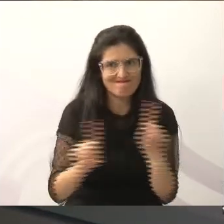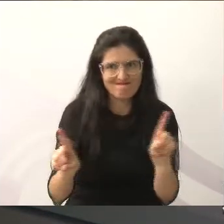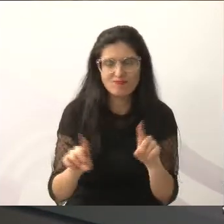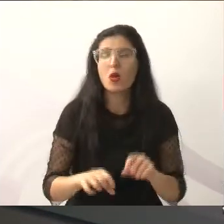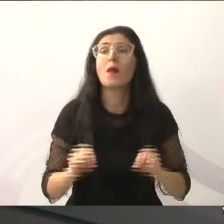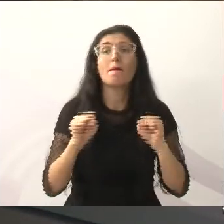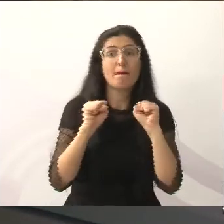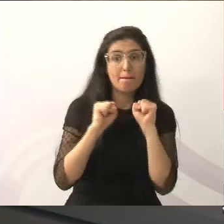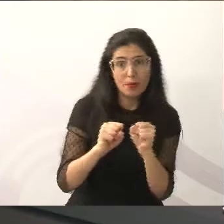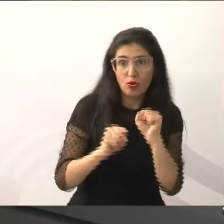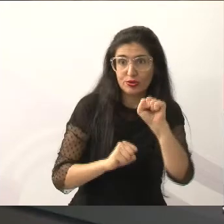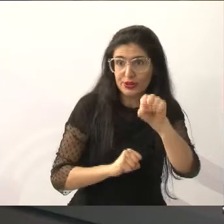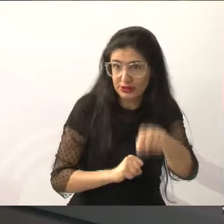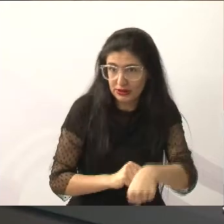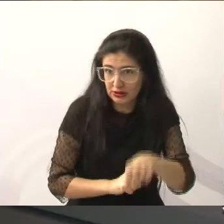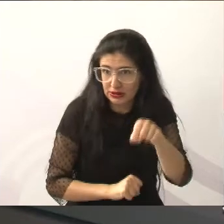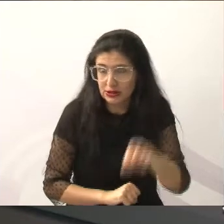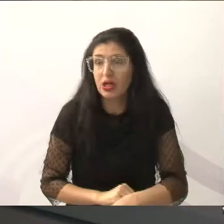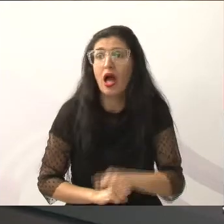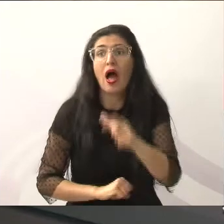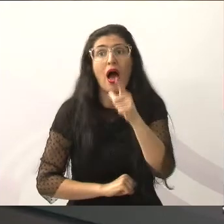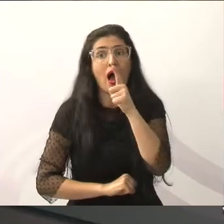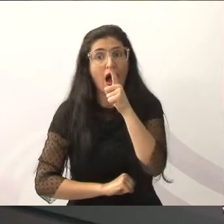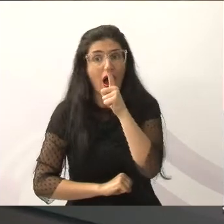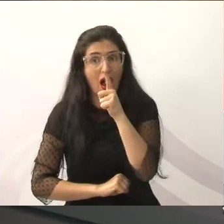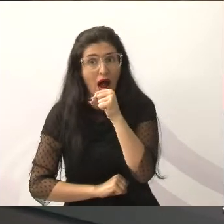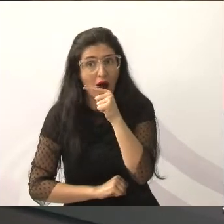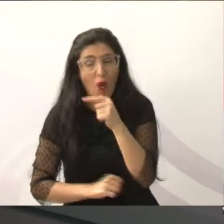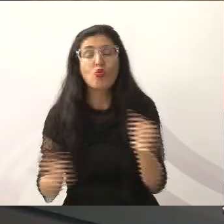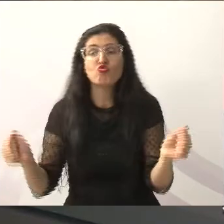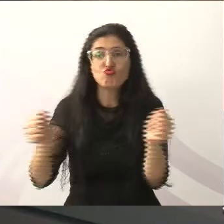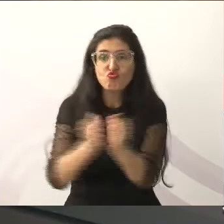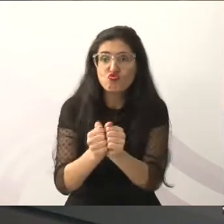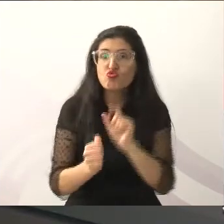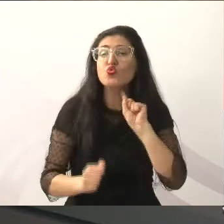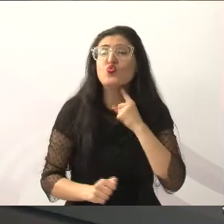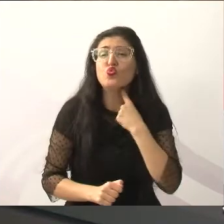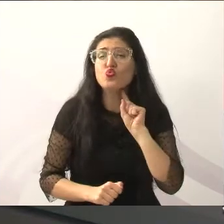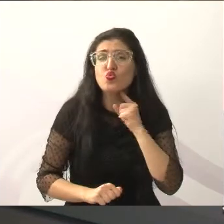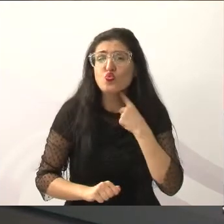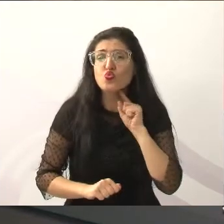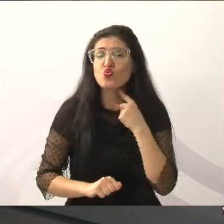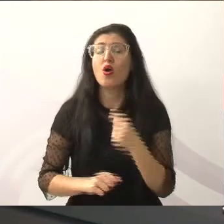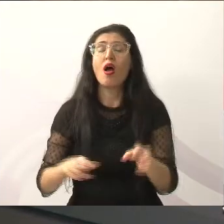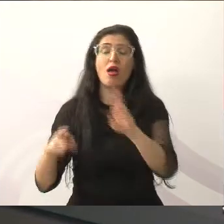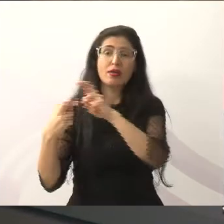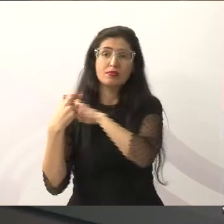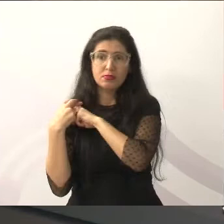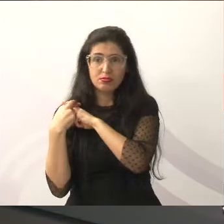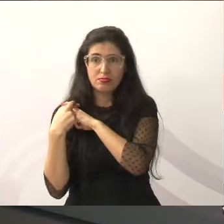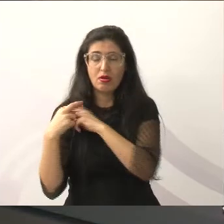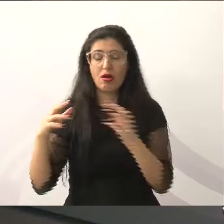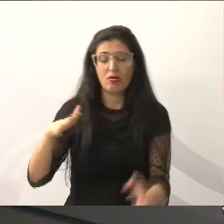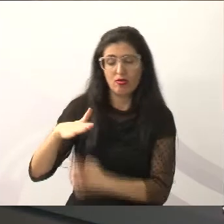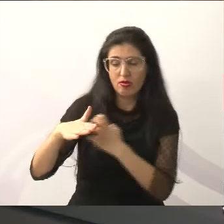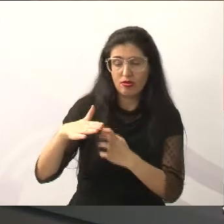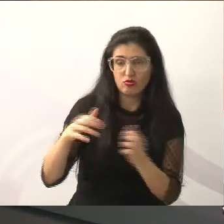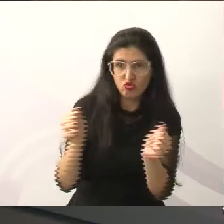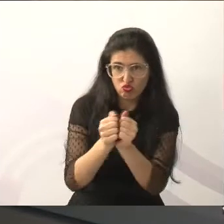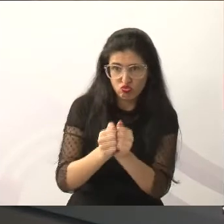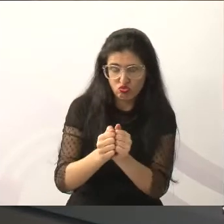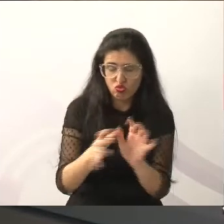fez com a conta de água e de esgoto, que é de responsabilidade do município, através do SAI,